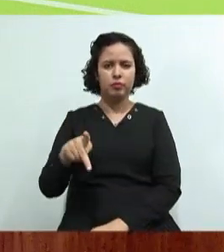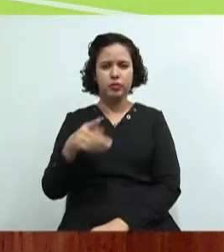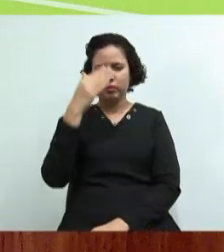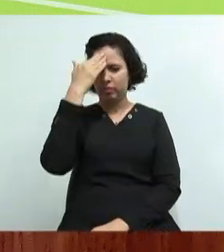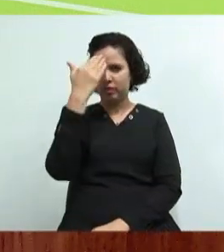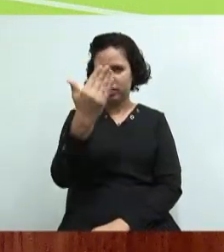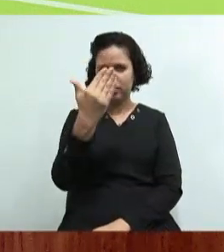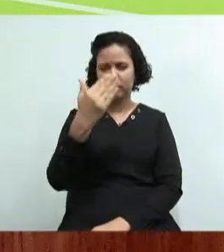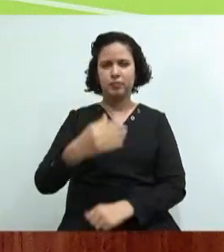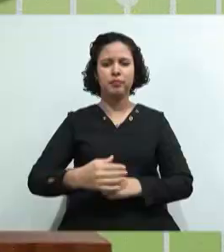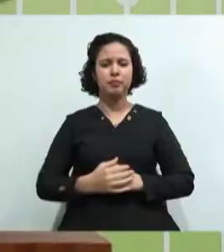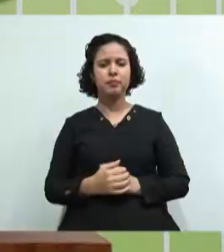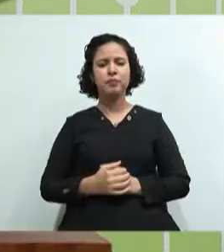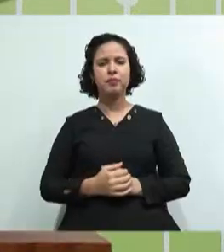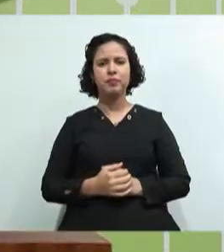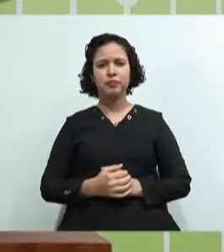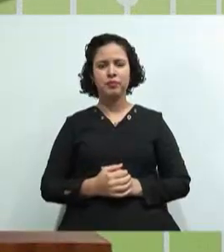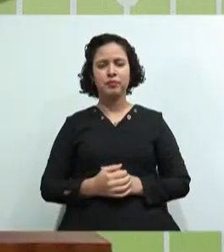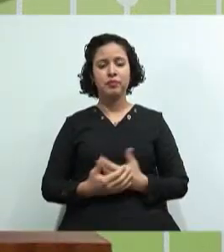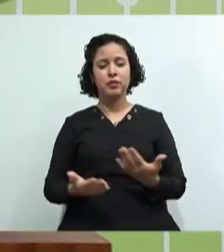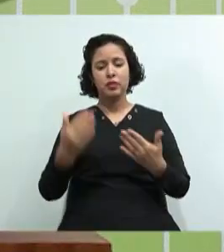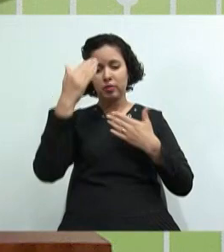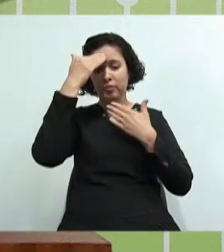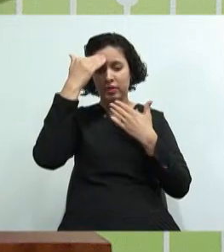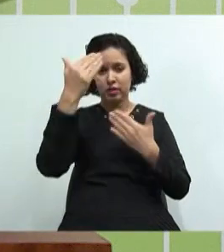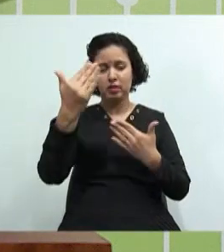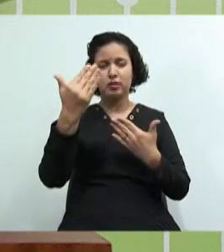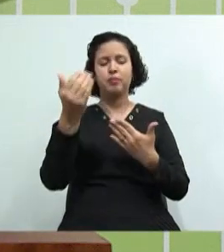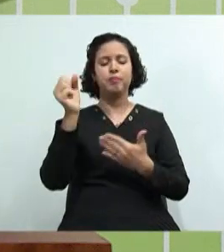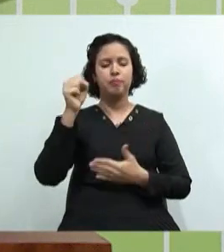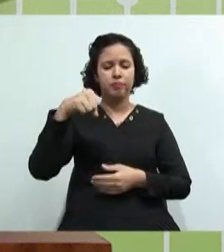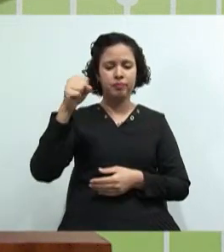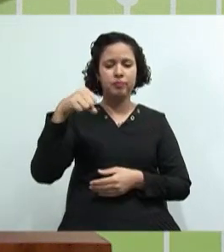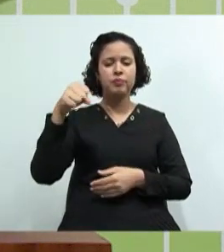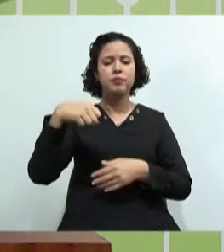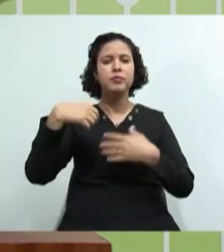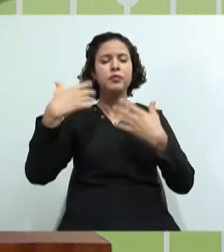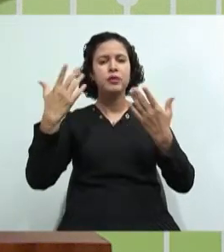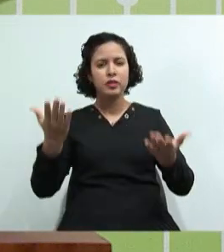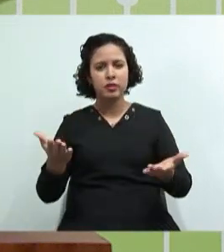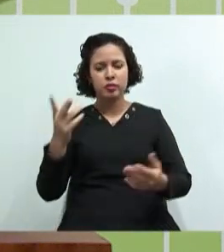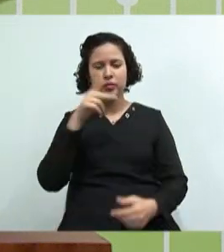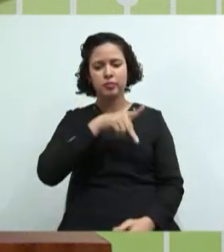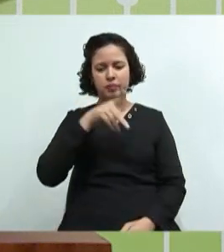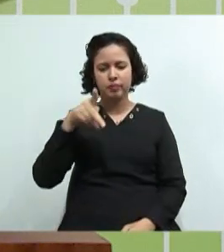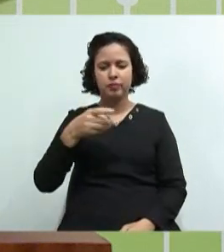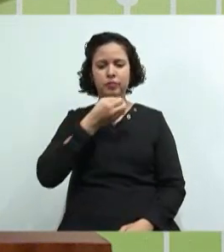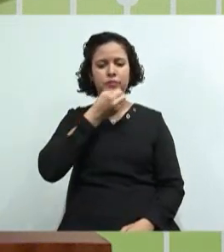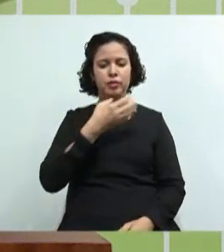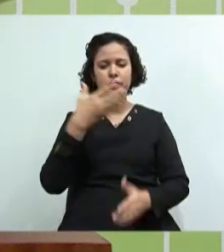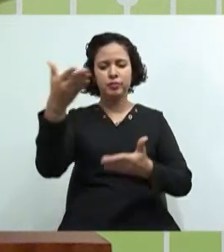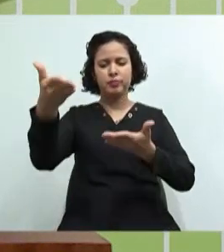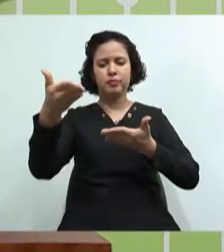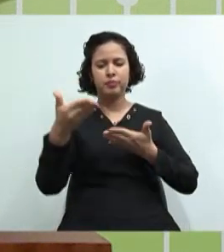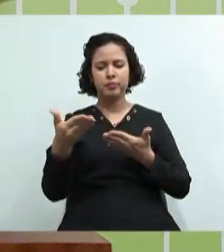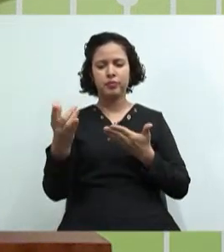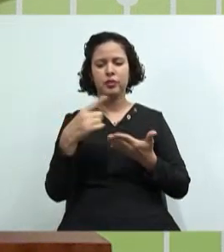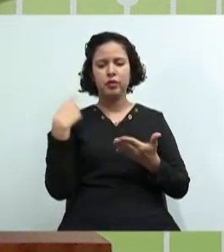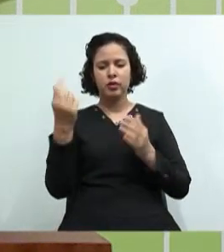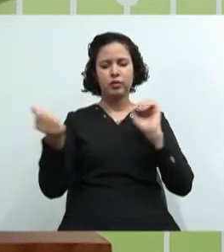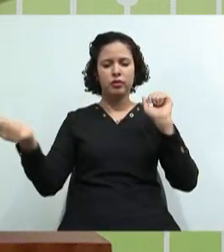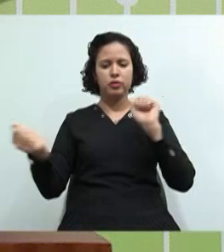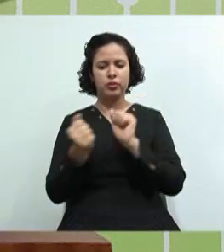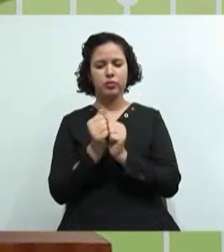oportunidade. Professor Alberto. Obrigado, professor Jorge. Então é isso, né? O professor deu aquelas boas-vindas, nós estamos aqui